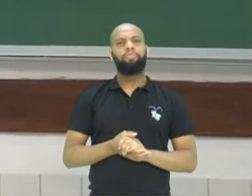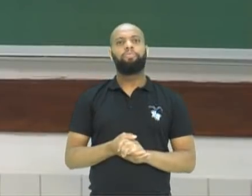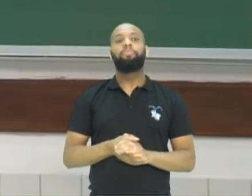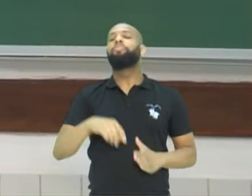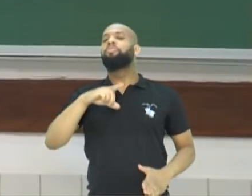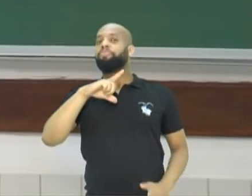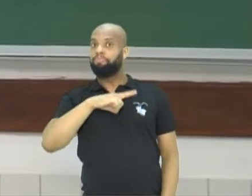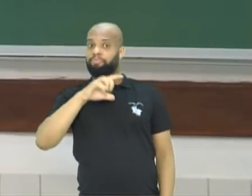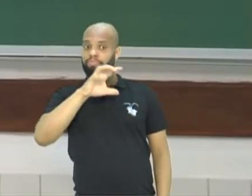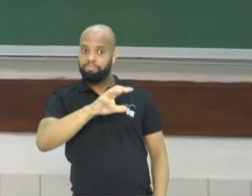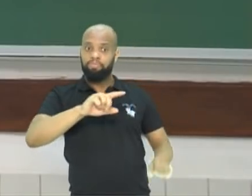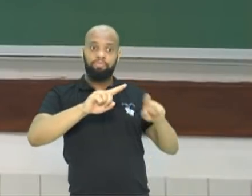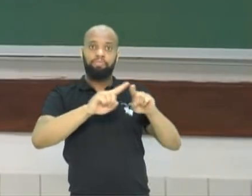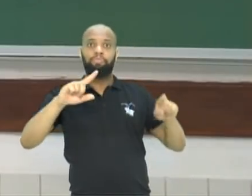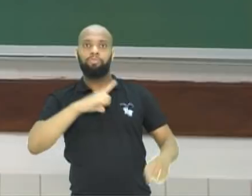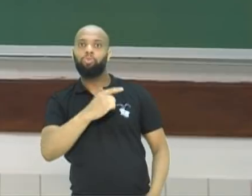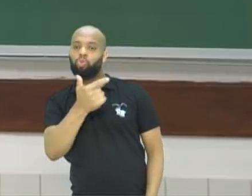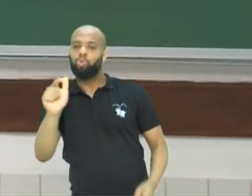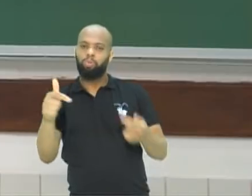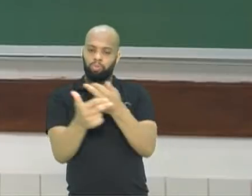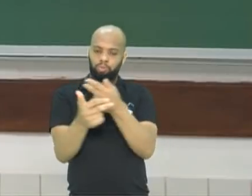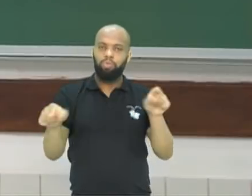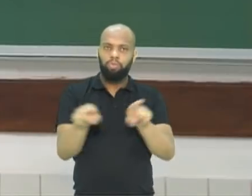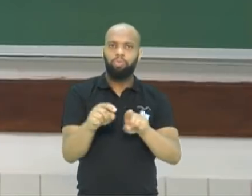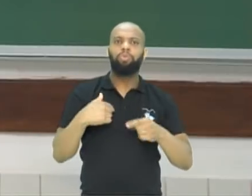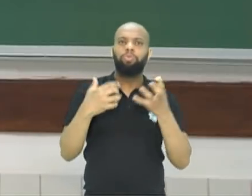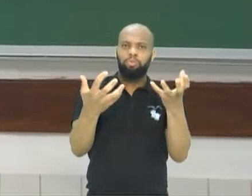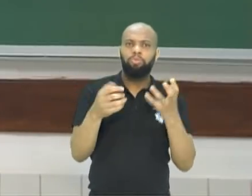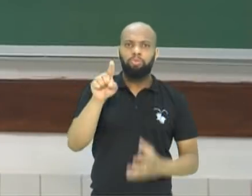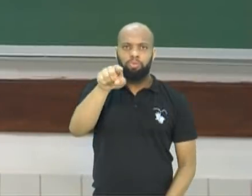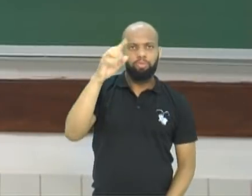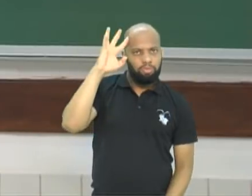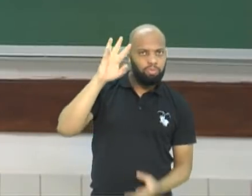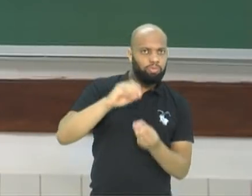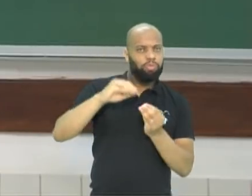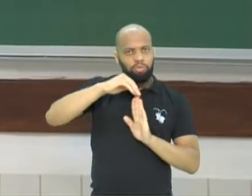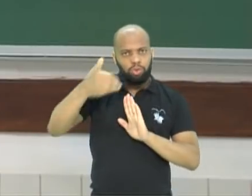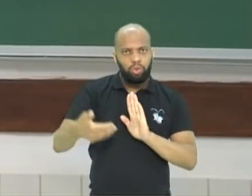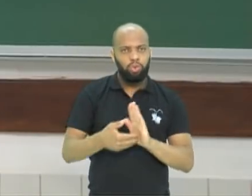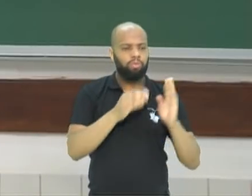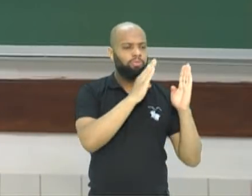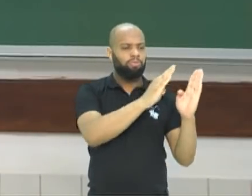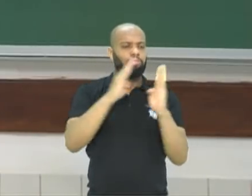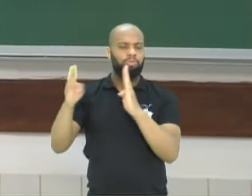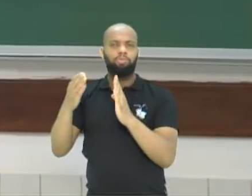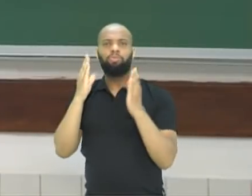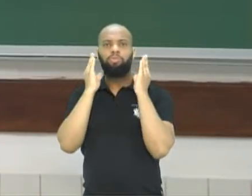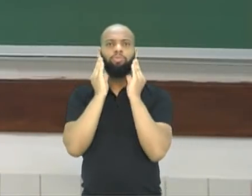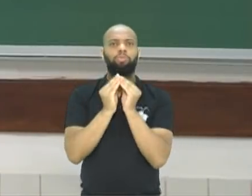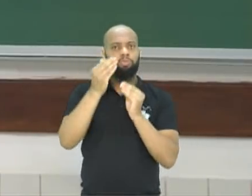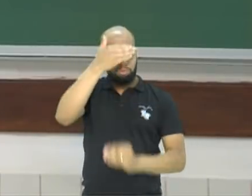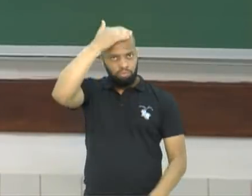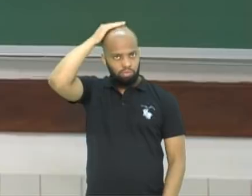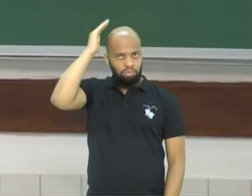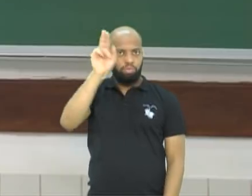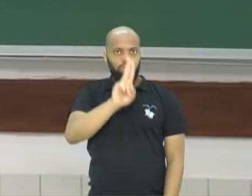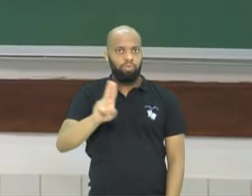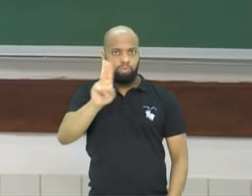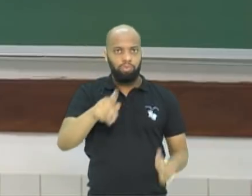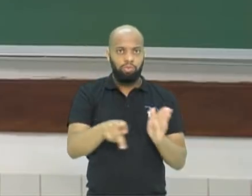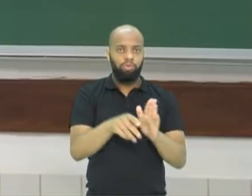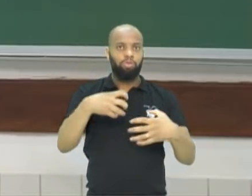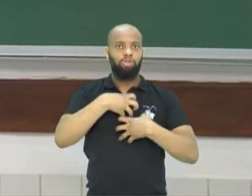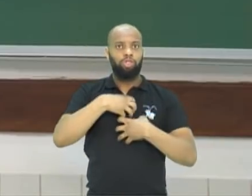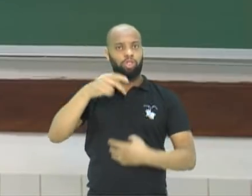tudo, lógico, eu gostaria muito que vocês entendessem todo o processo que o Darwin utilizou para chegar até a sua teoria da